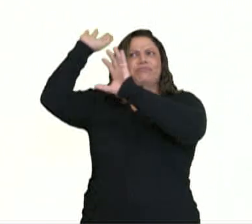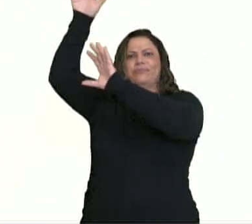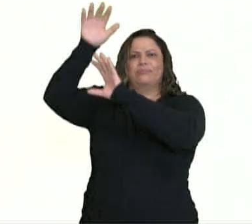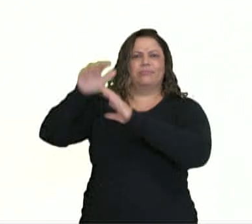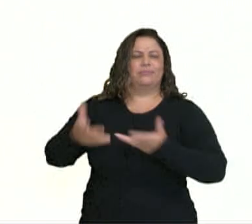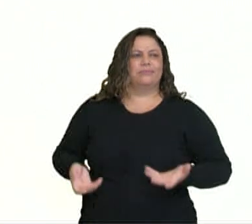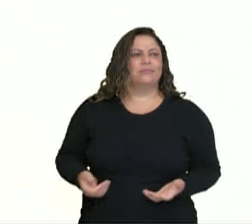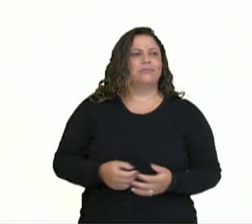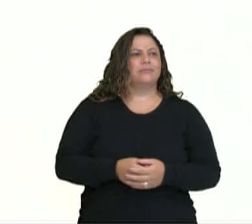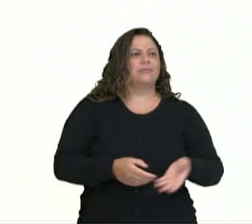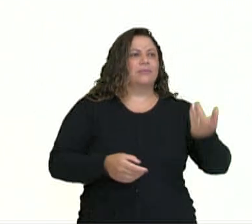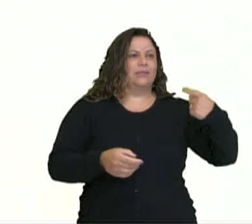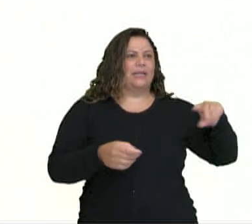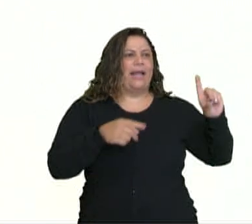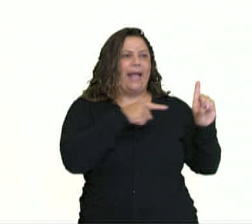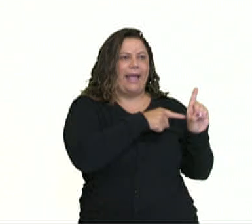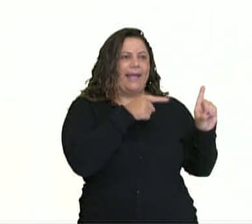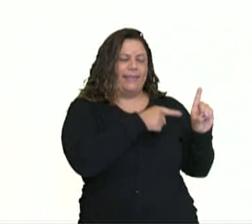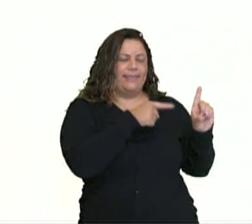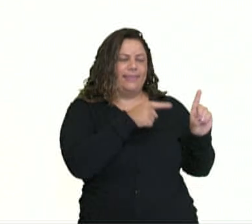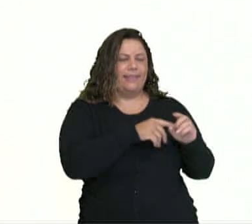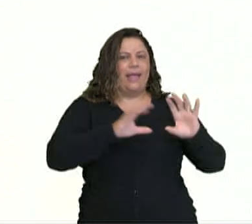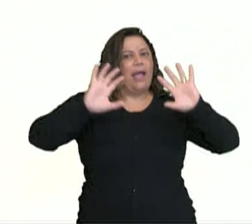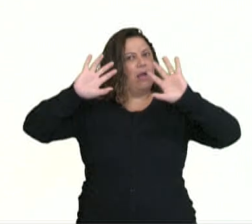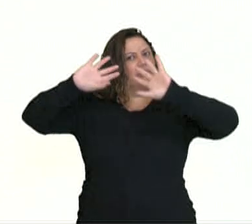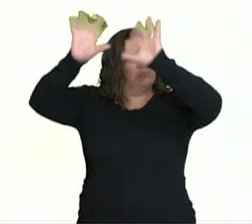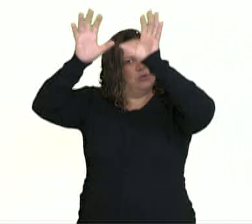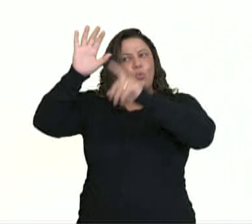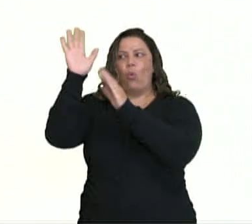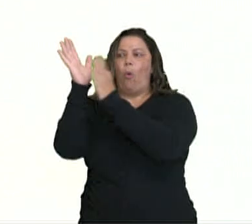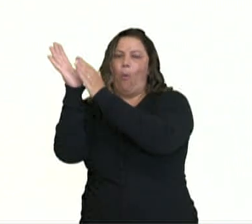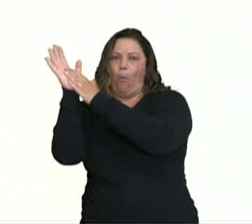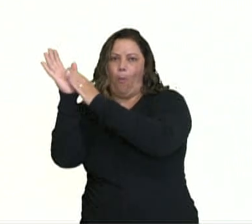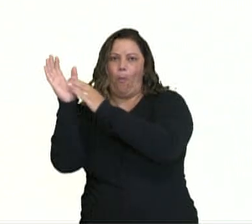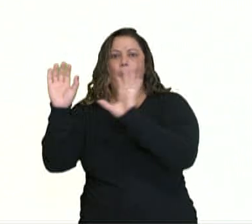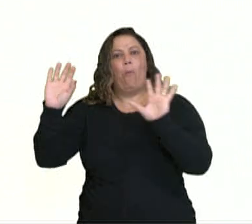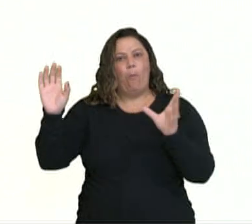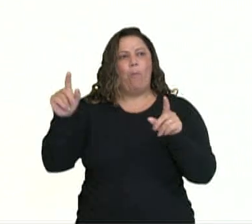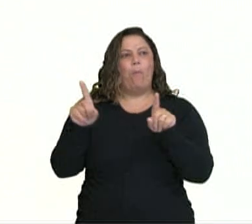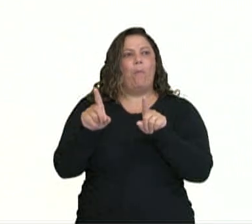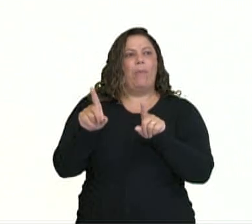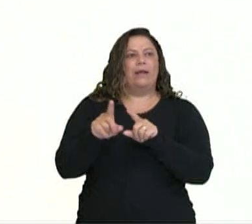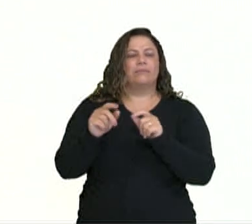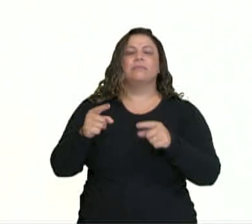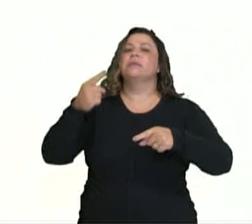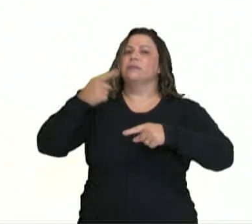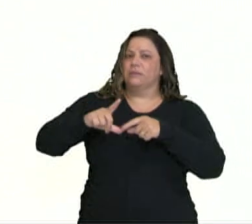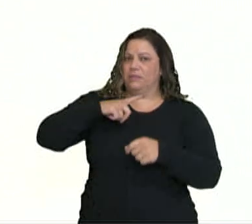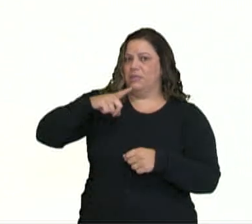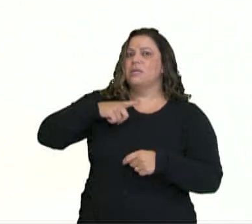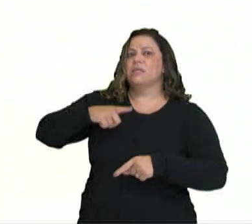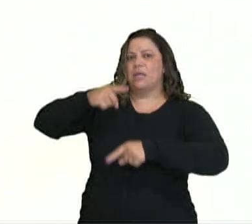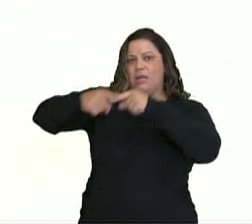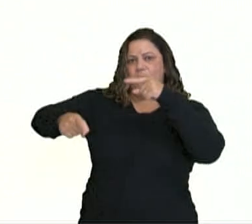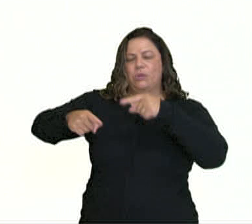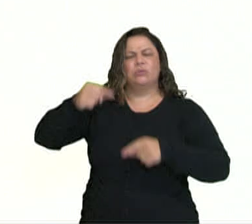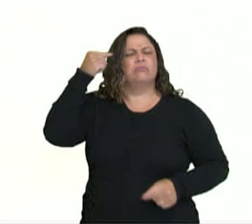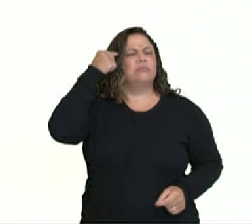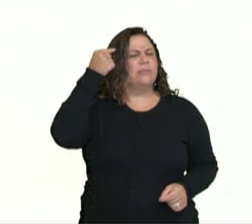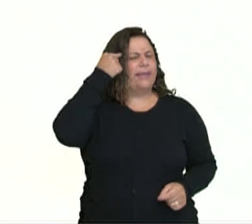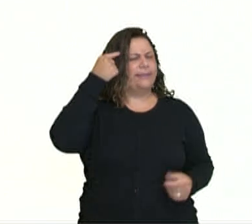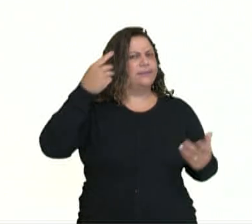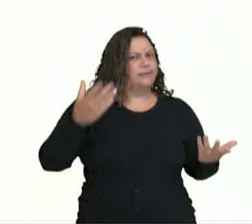D, arremesso lateral com uma mão e possui impedimento. Pense